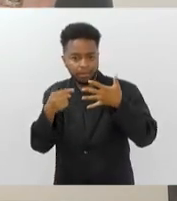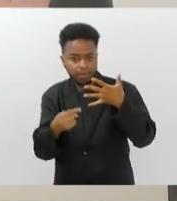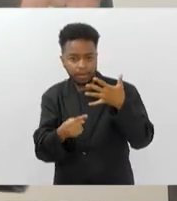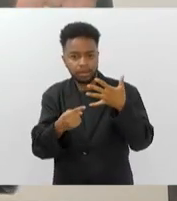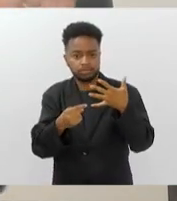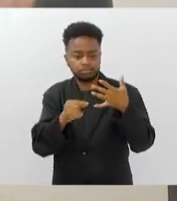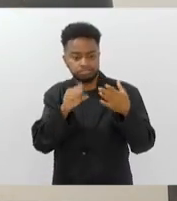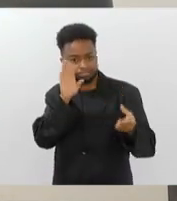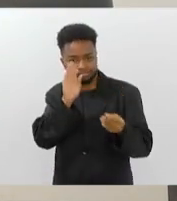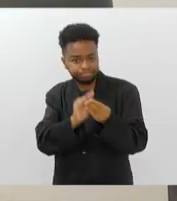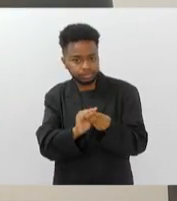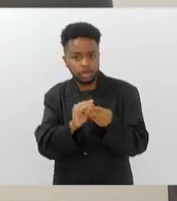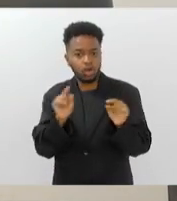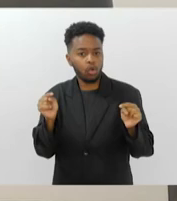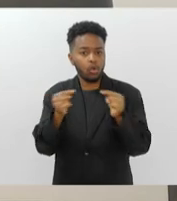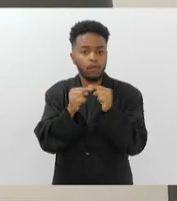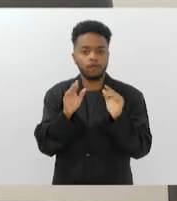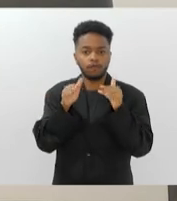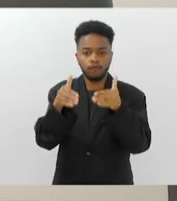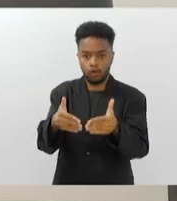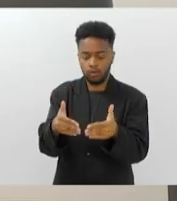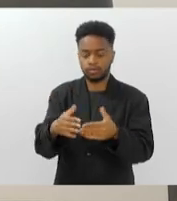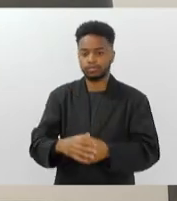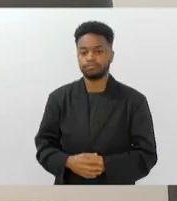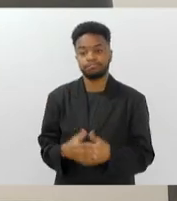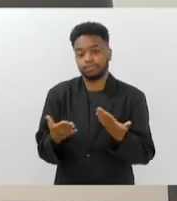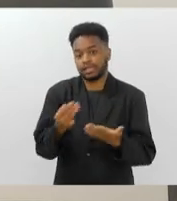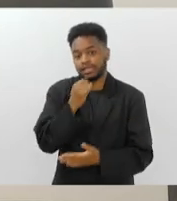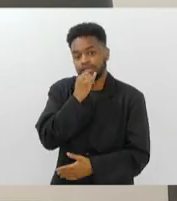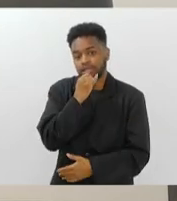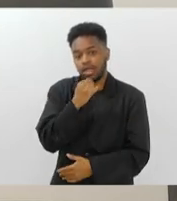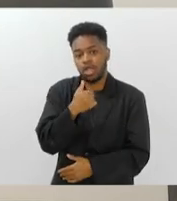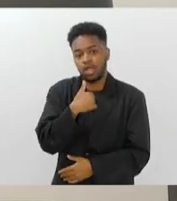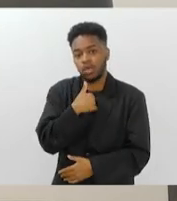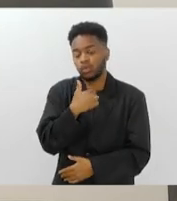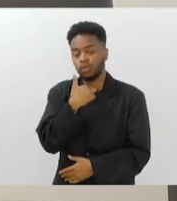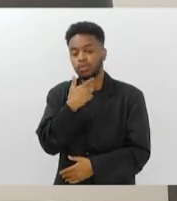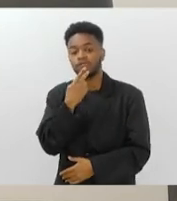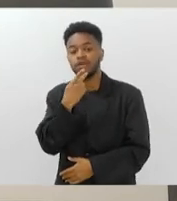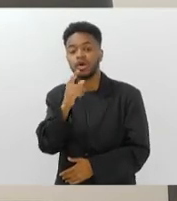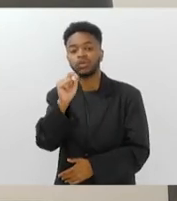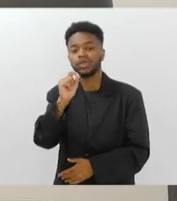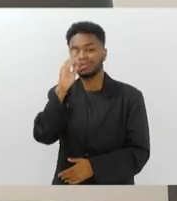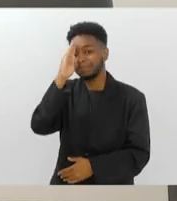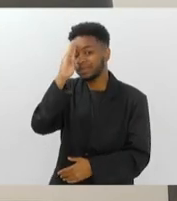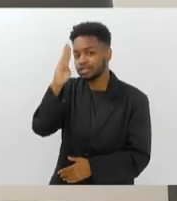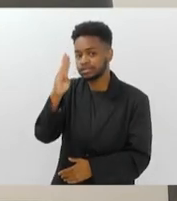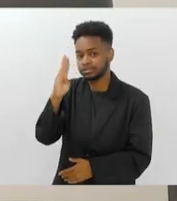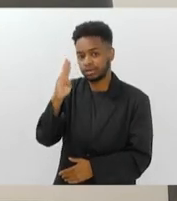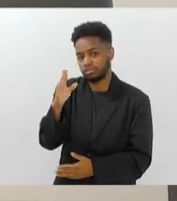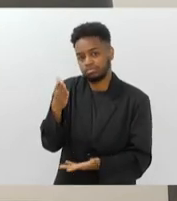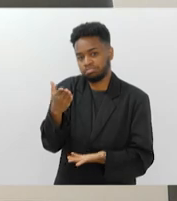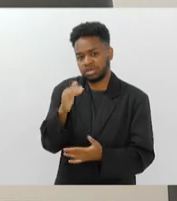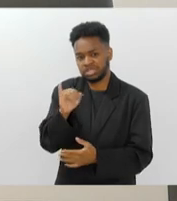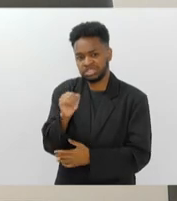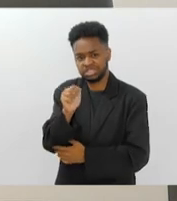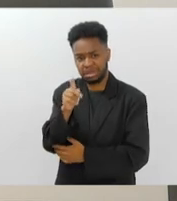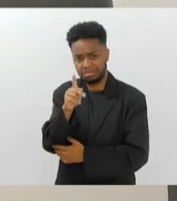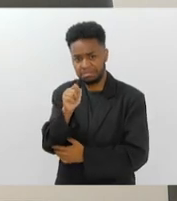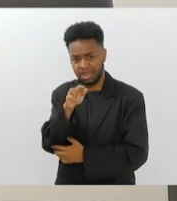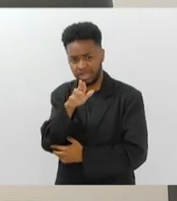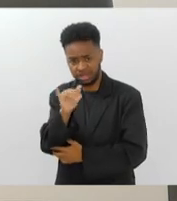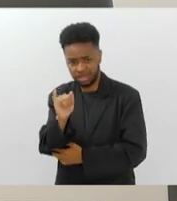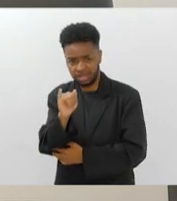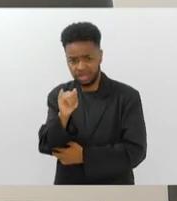da do fórum né então assim eu não tenho o poder de dizer o que é mais importante é mais importante ja Peri que tem os